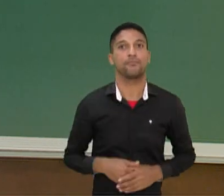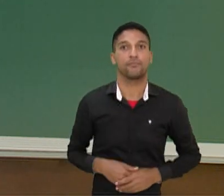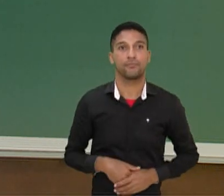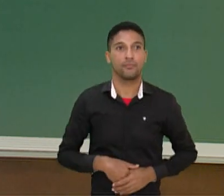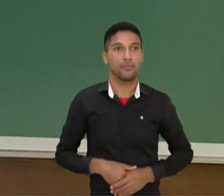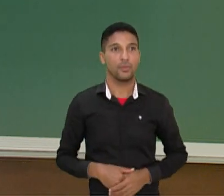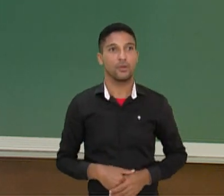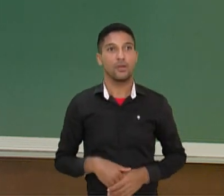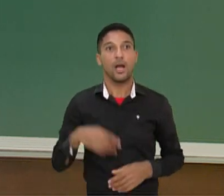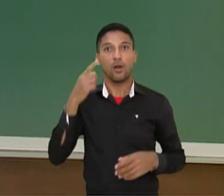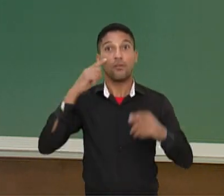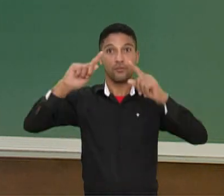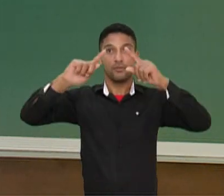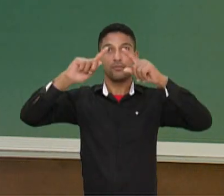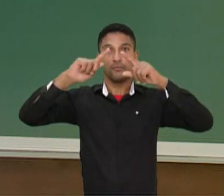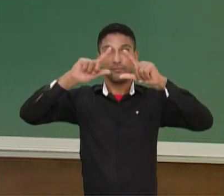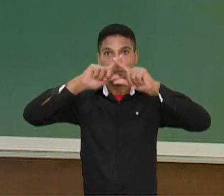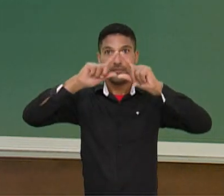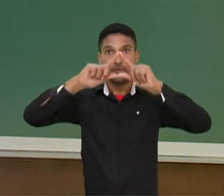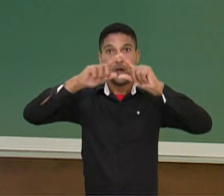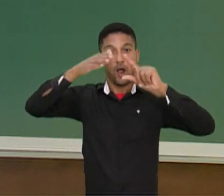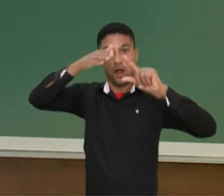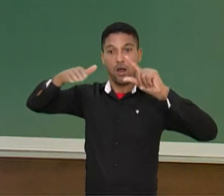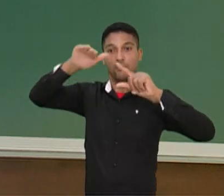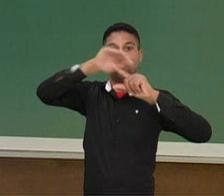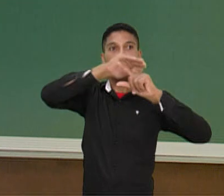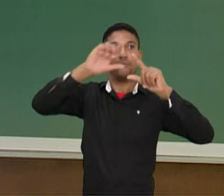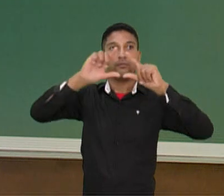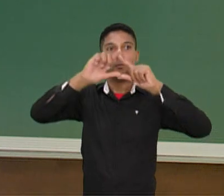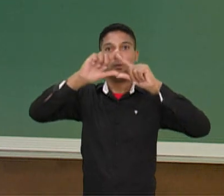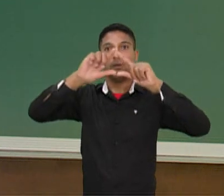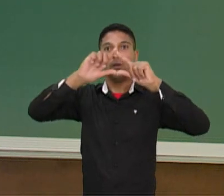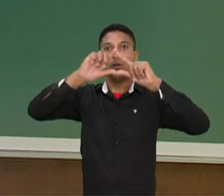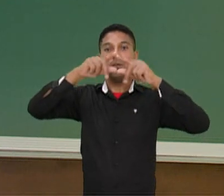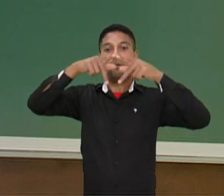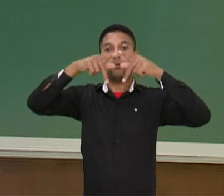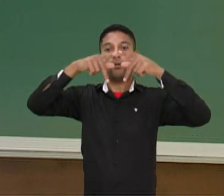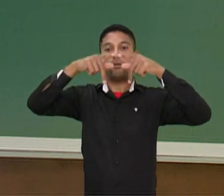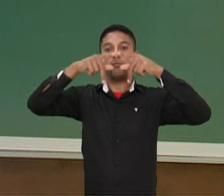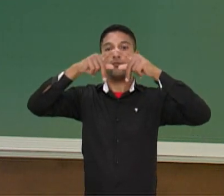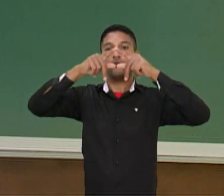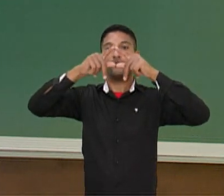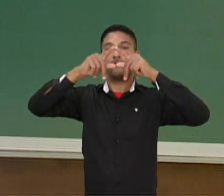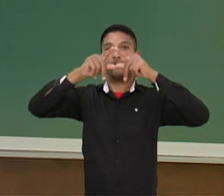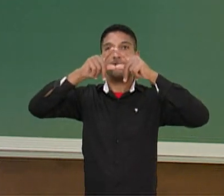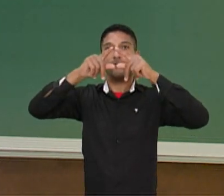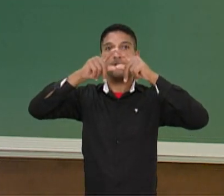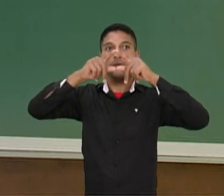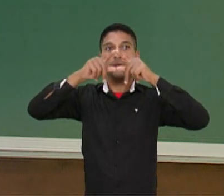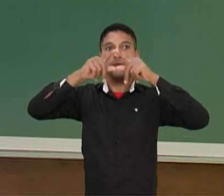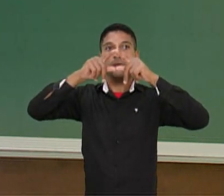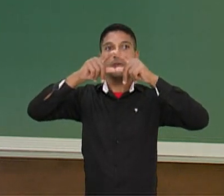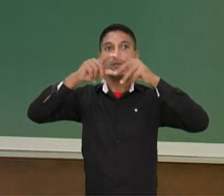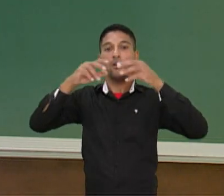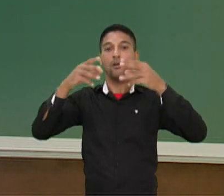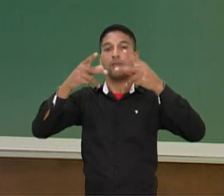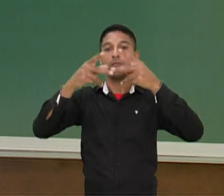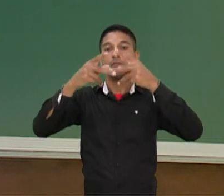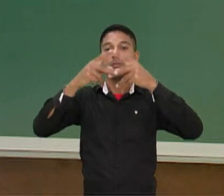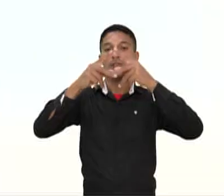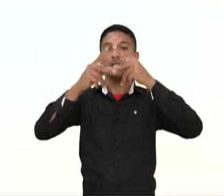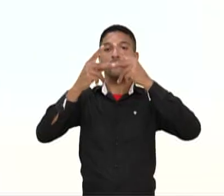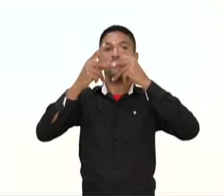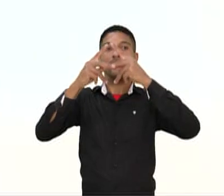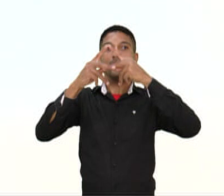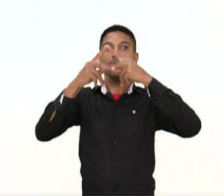lados, 5 ângulos, tá bom? 5 ângulos internos estão dentro, pintei de roxo, não sei se você